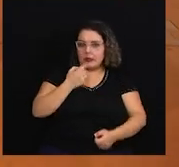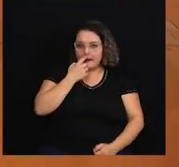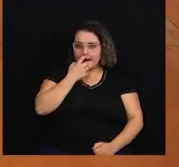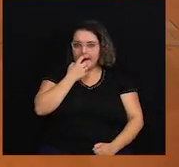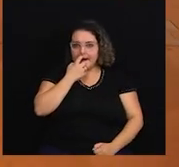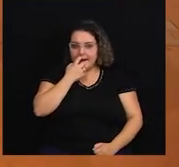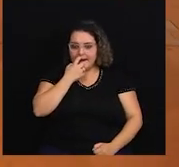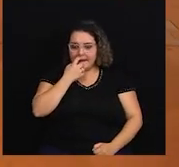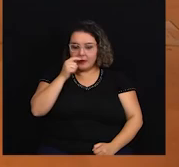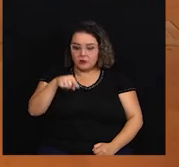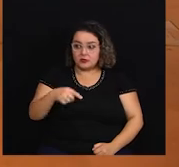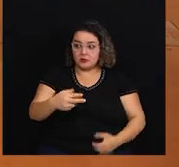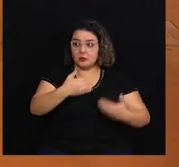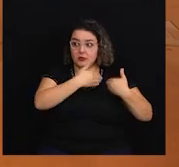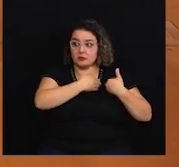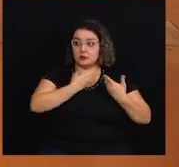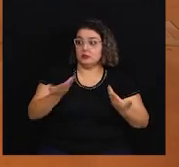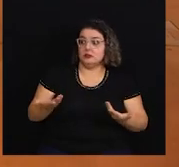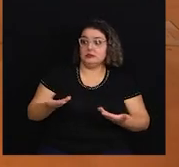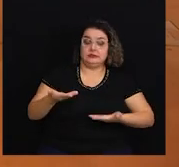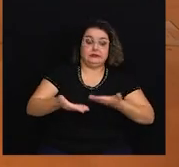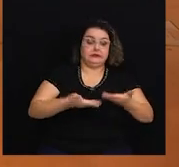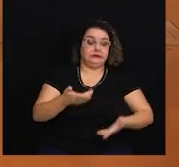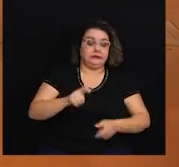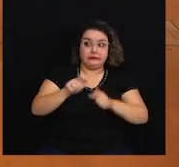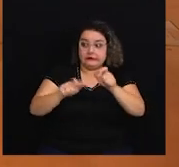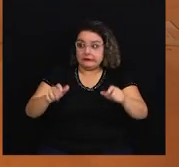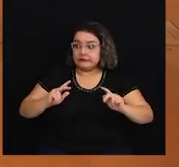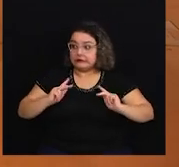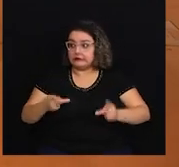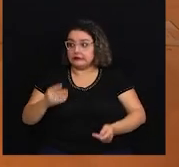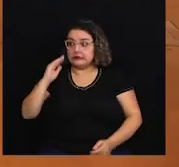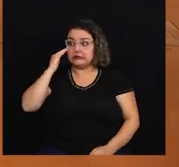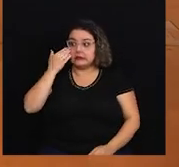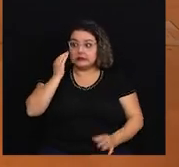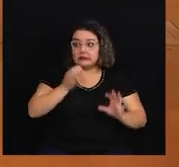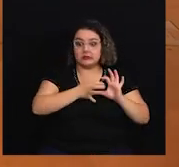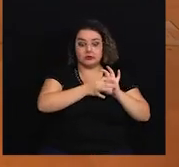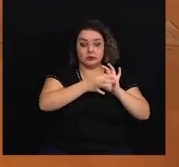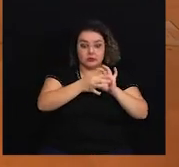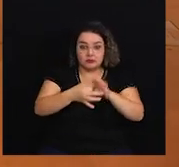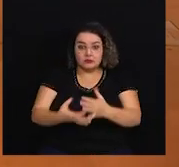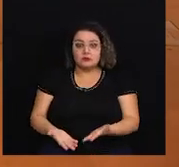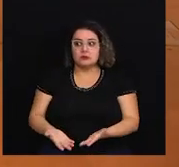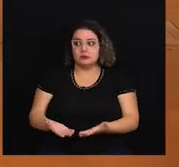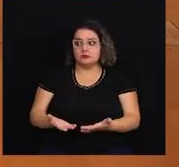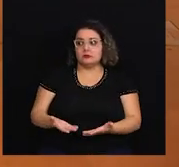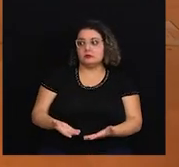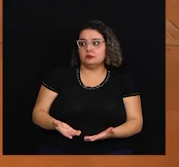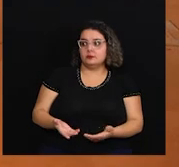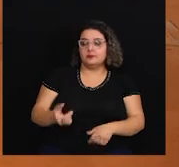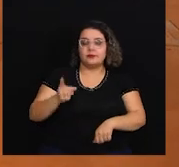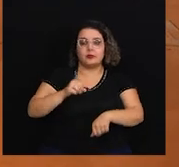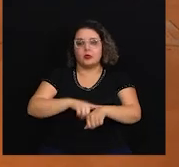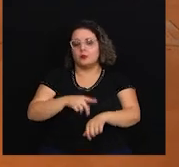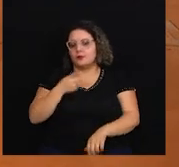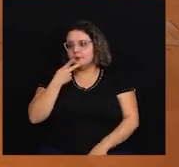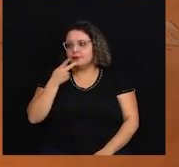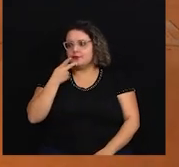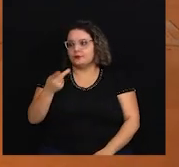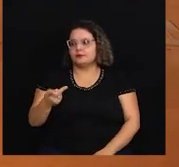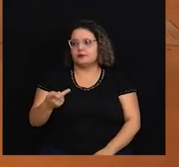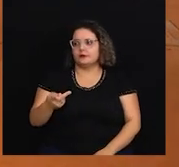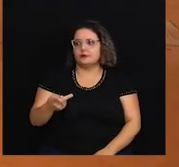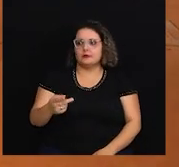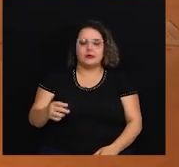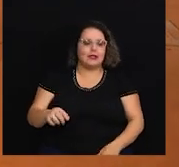termômetro do jogo finalizando com seres humanos são você tem que entender o contexto do que Thalia é a hora que os cara fala rasga